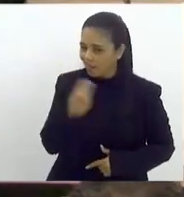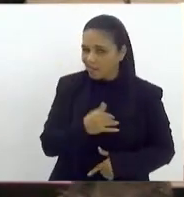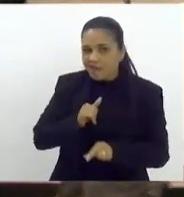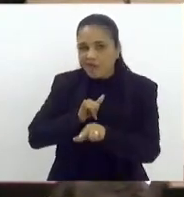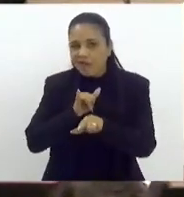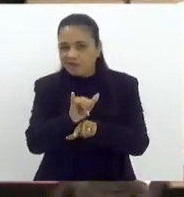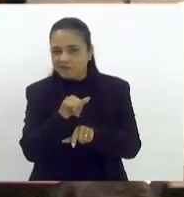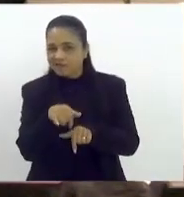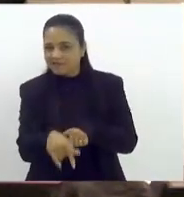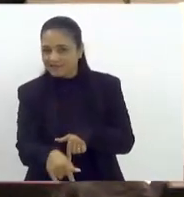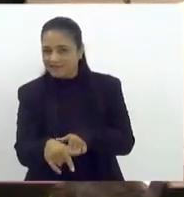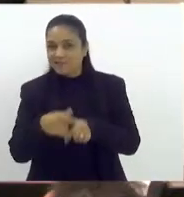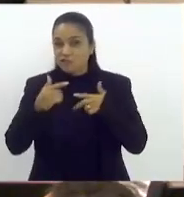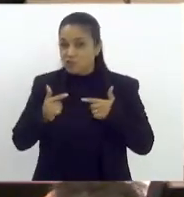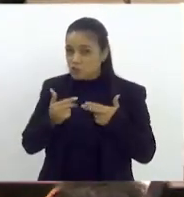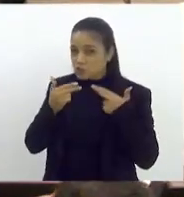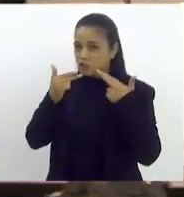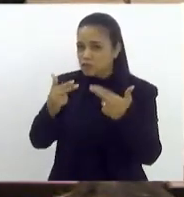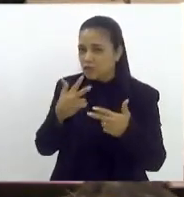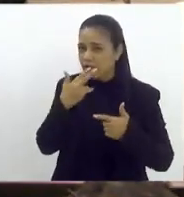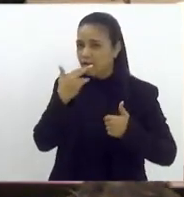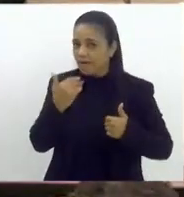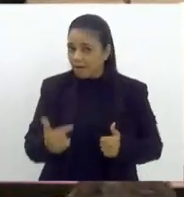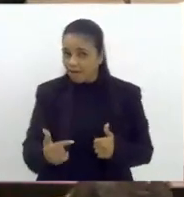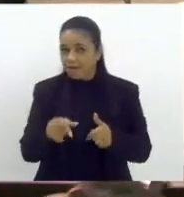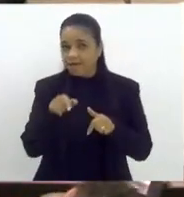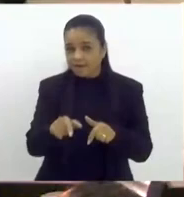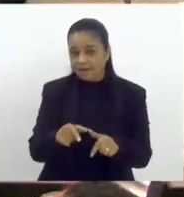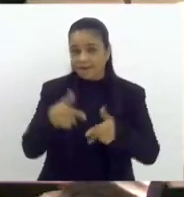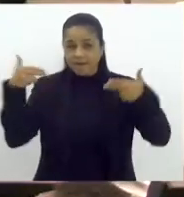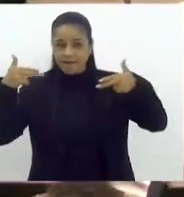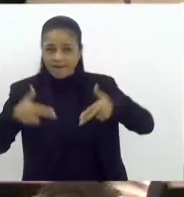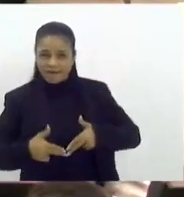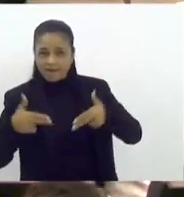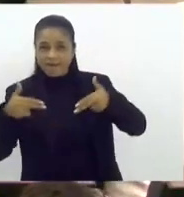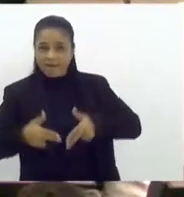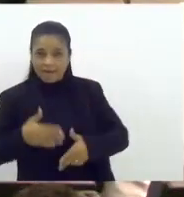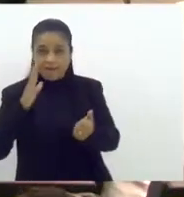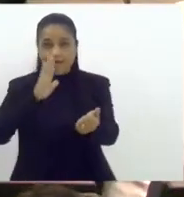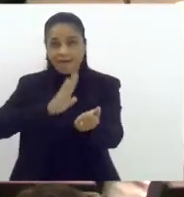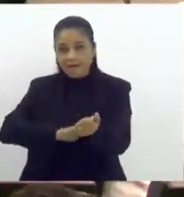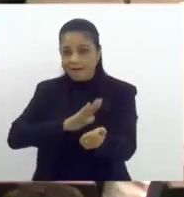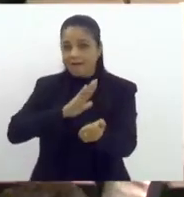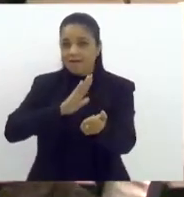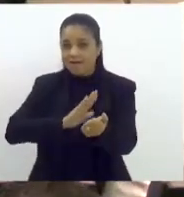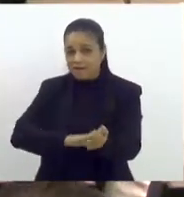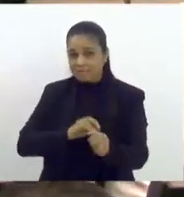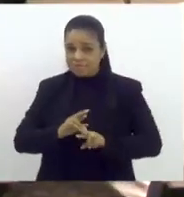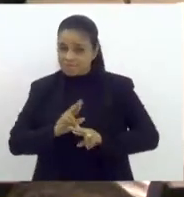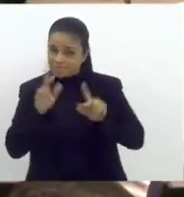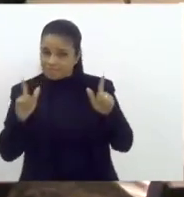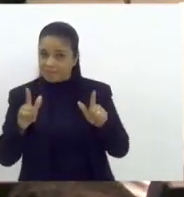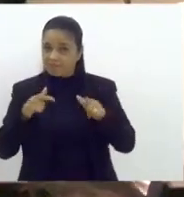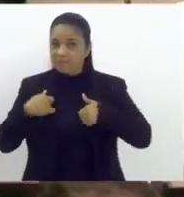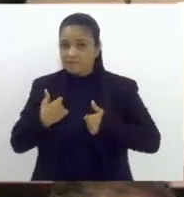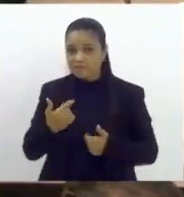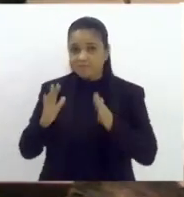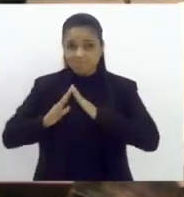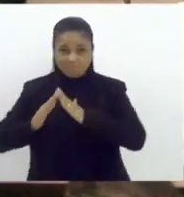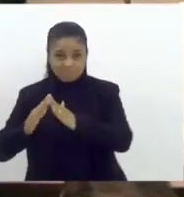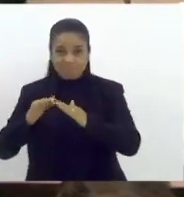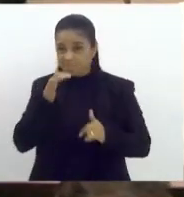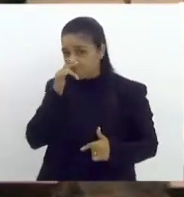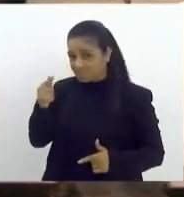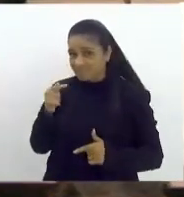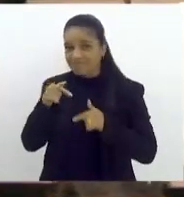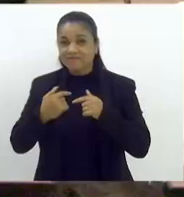contou com a sorte com a língua afiada se eu pensar em alargando o laço nas rimar está de Campinas diferenciada muito costurada chique